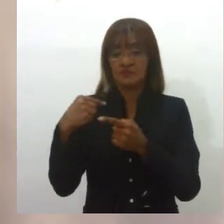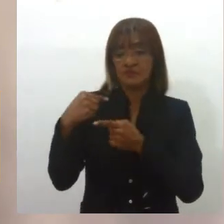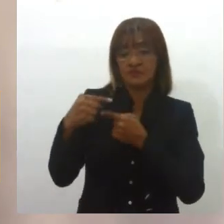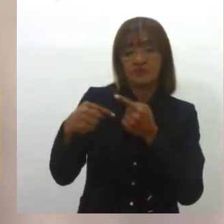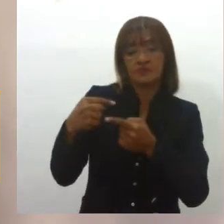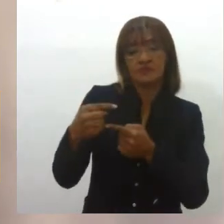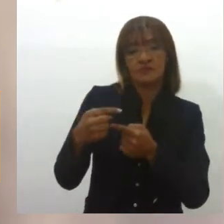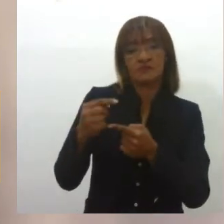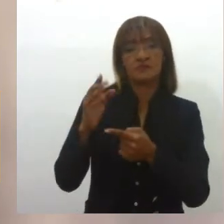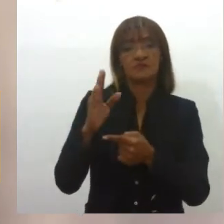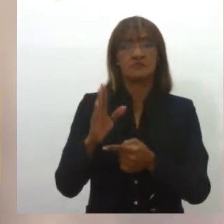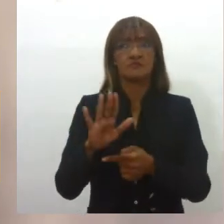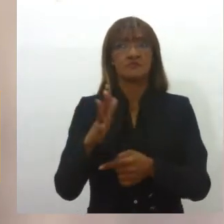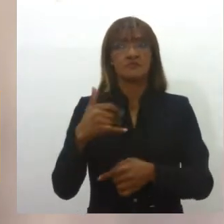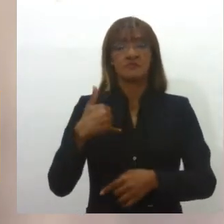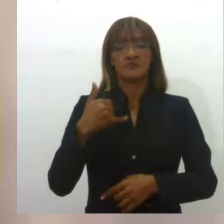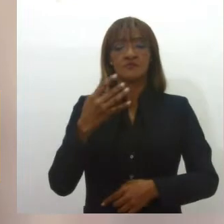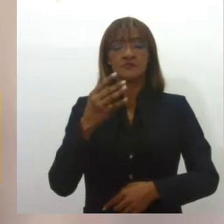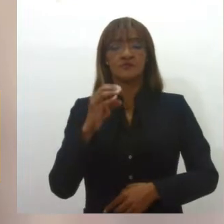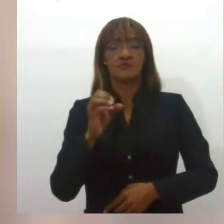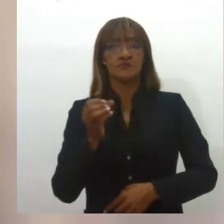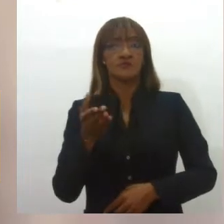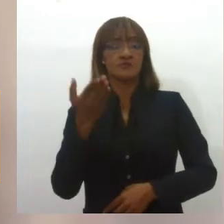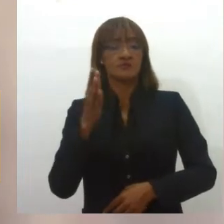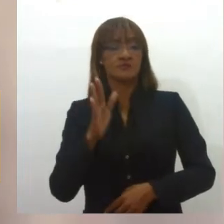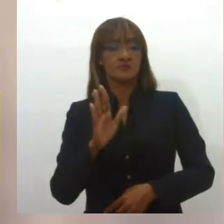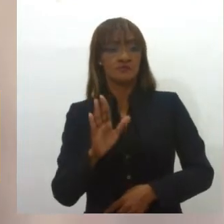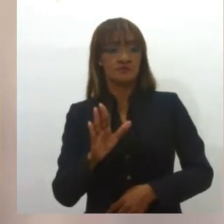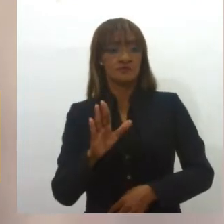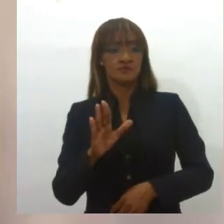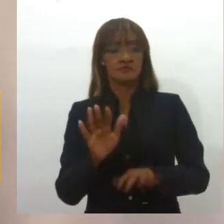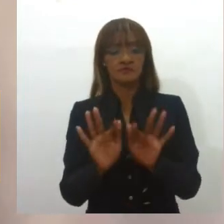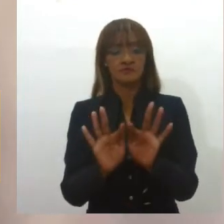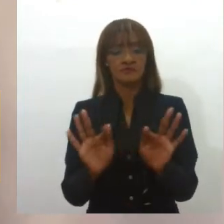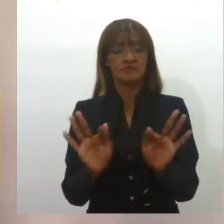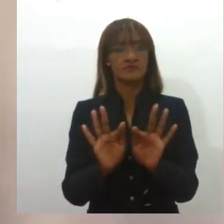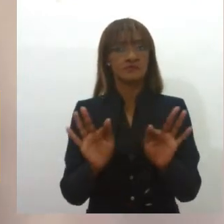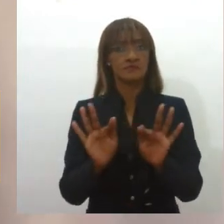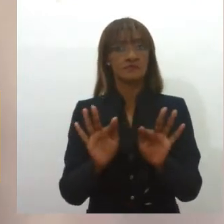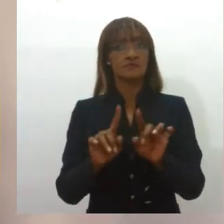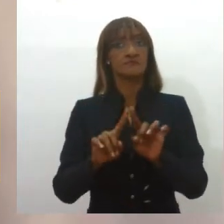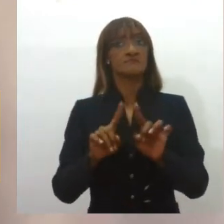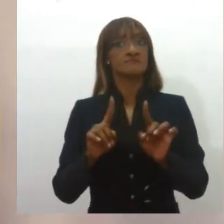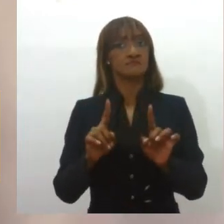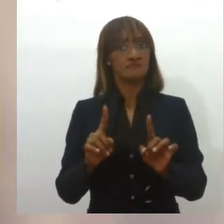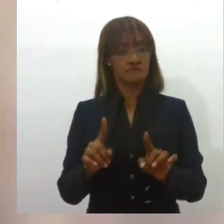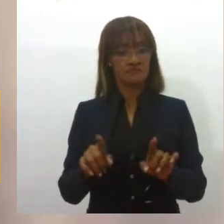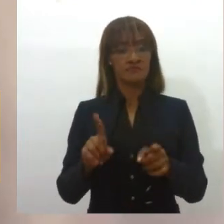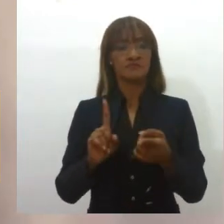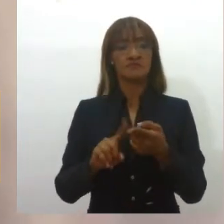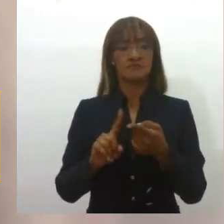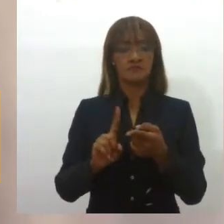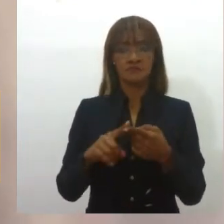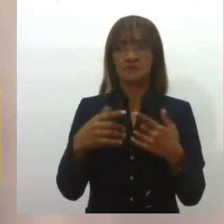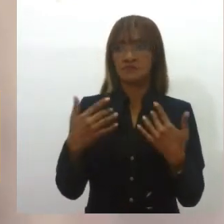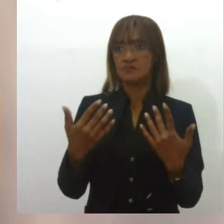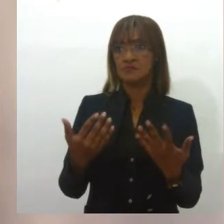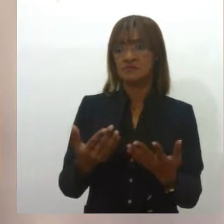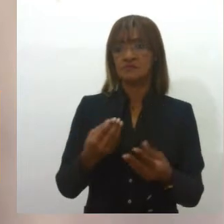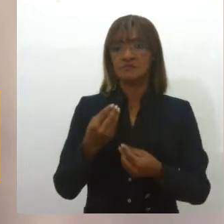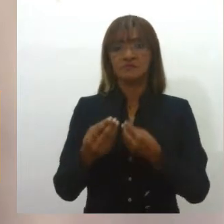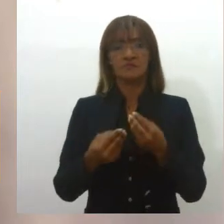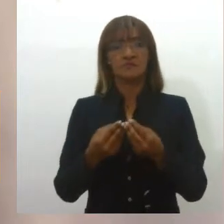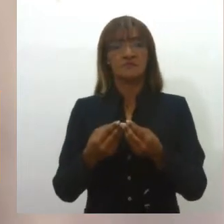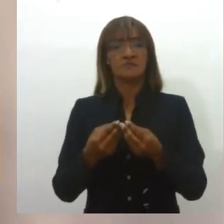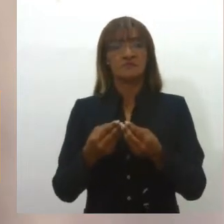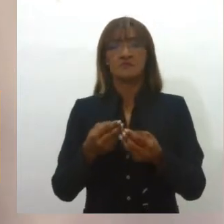mais depois dos 40 anos, eles têm sintomas mais leves, porém expressivos, como perda de peso, bebe